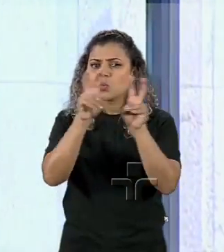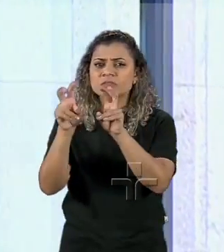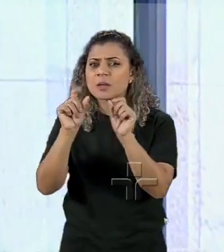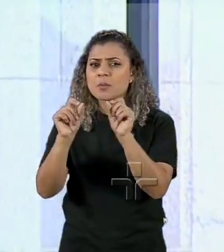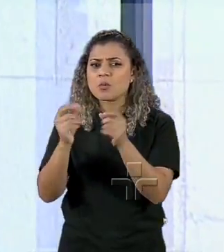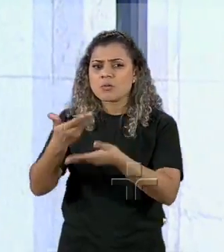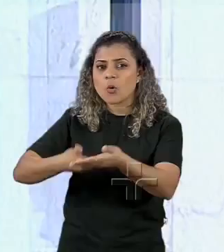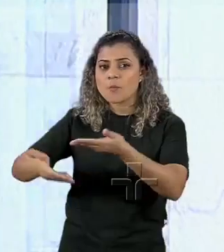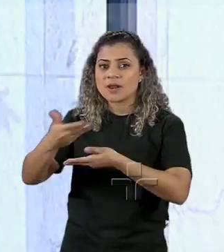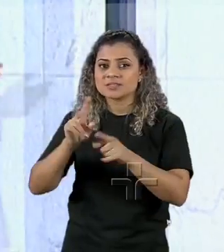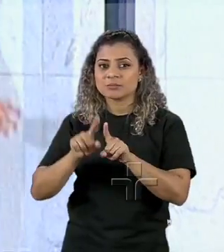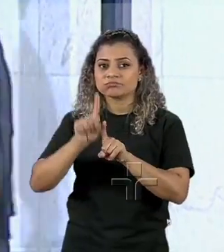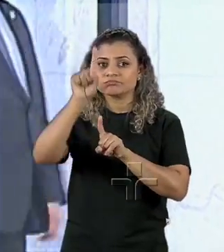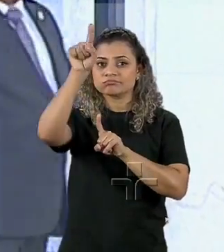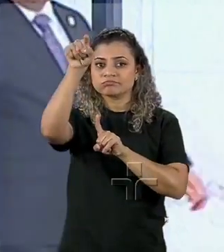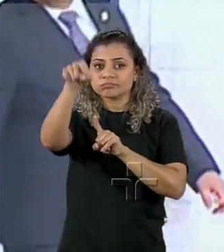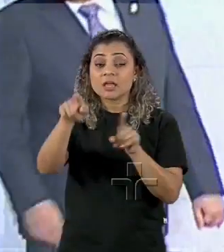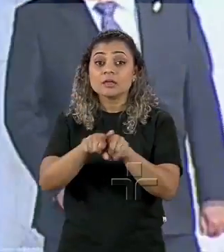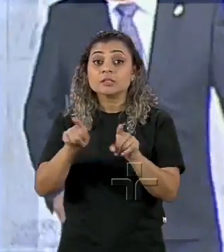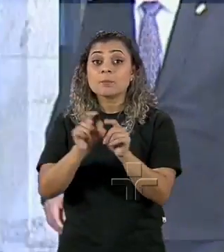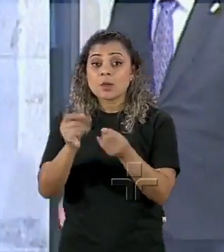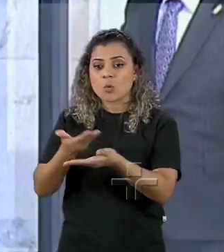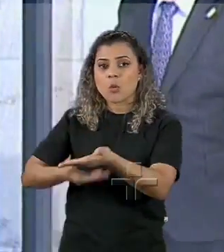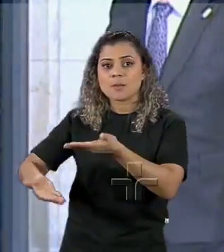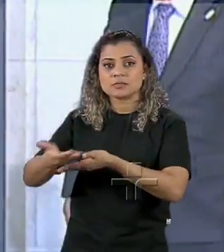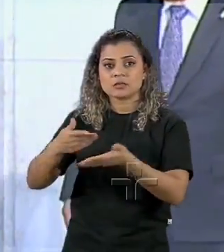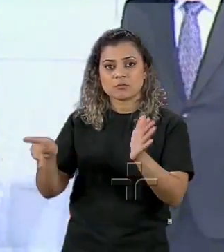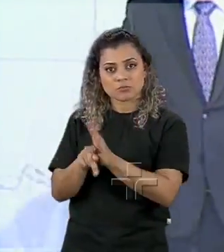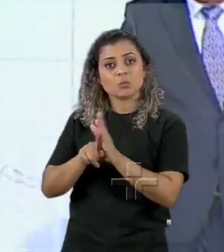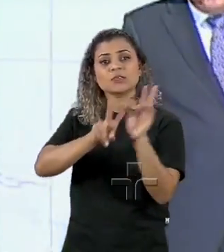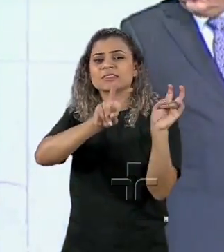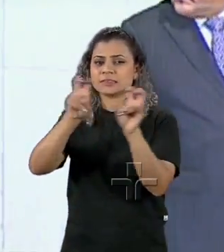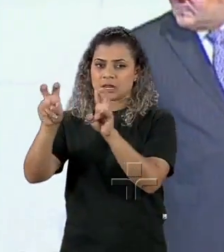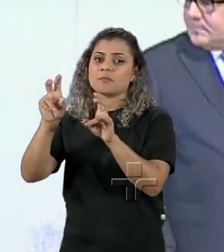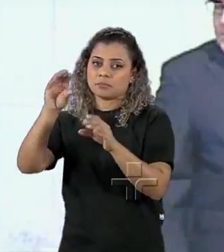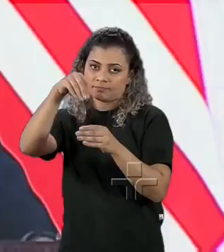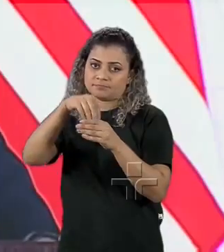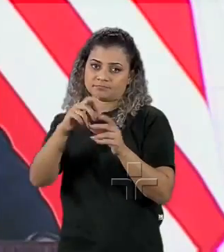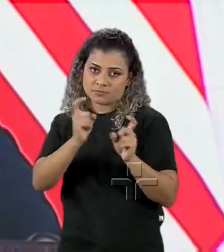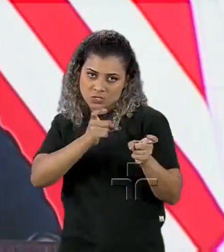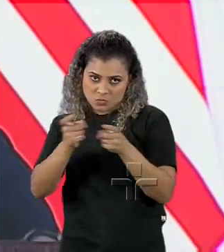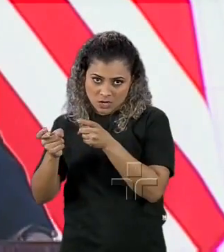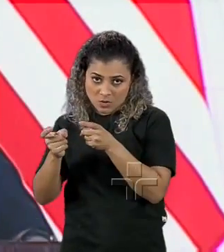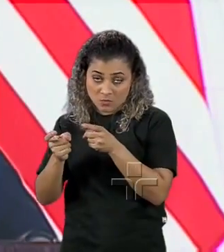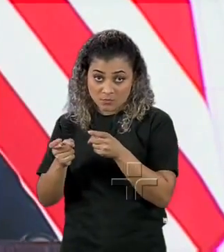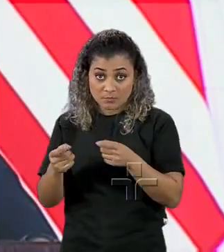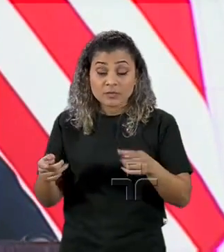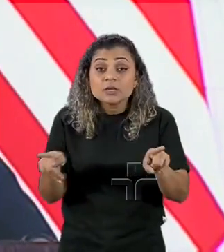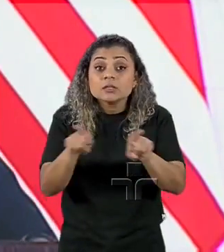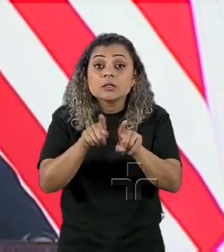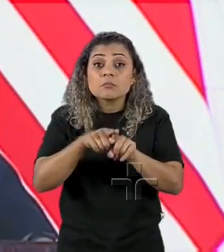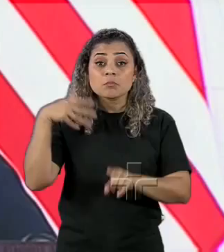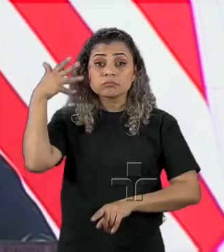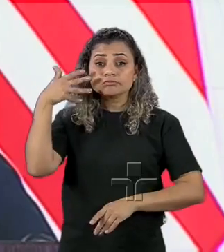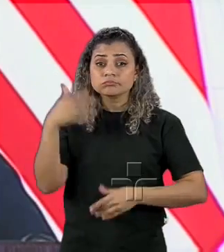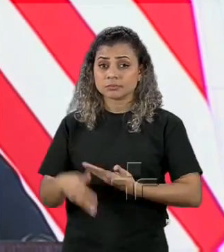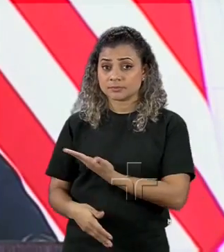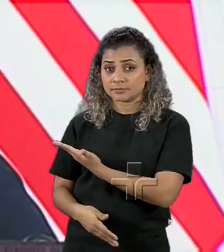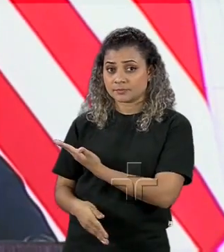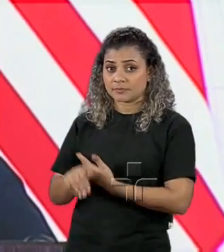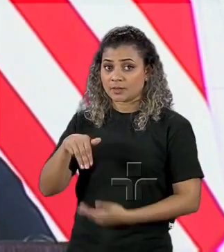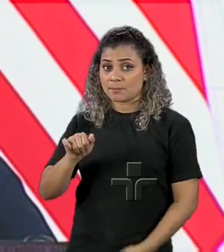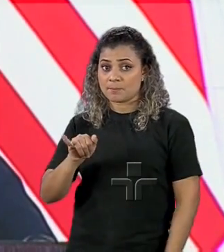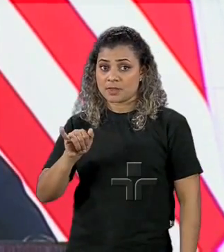espacial e de segurança e questões comerciais foram tratados na reunião. Na coletiva, Mike Pence disse